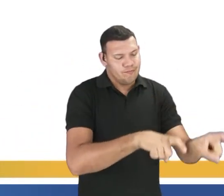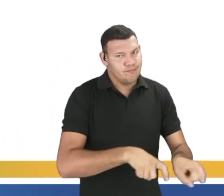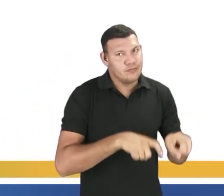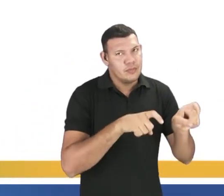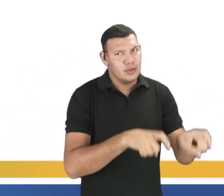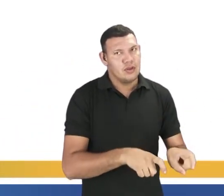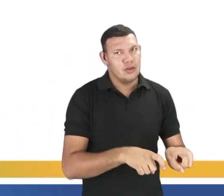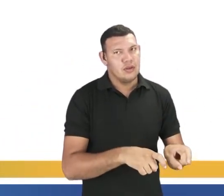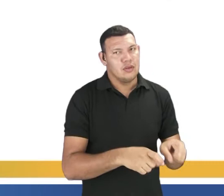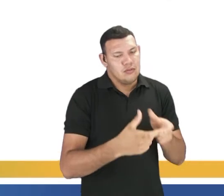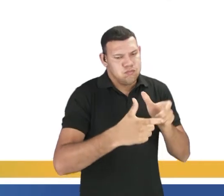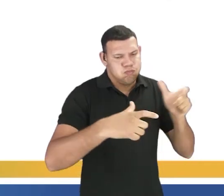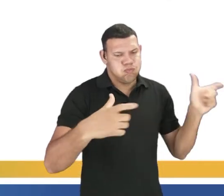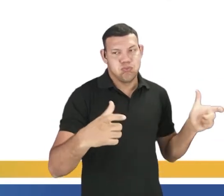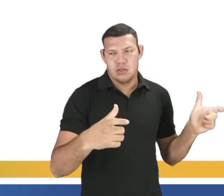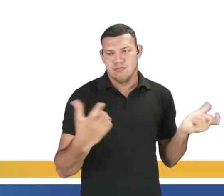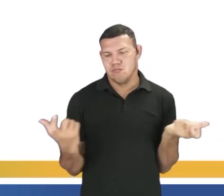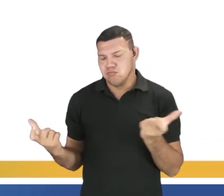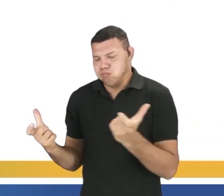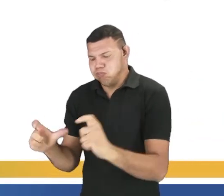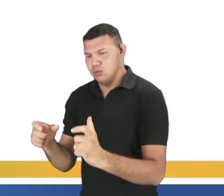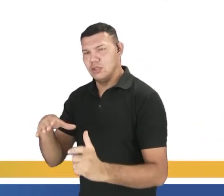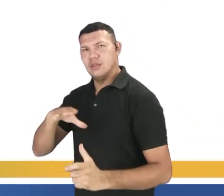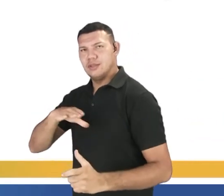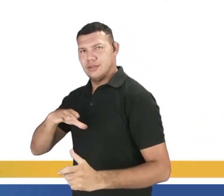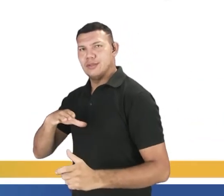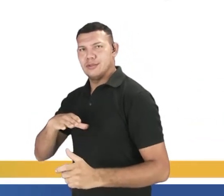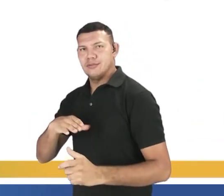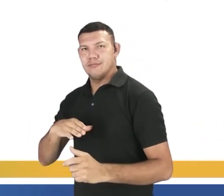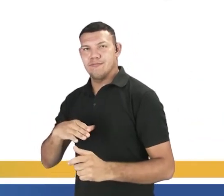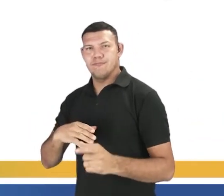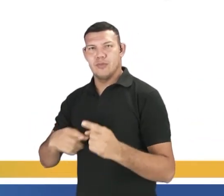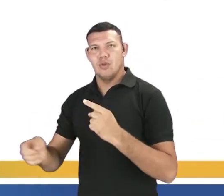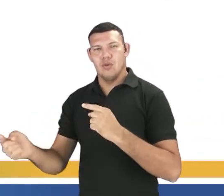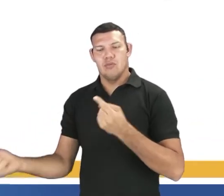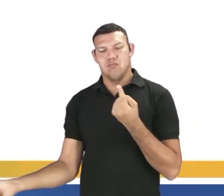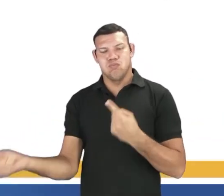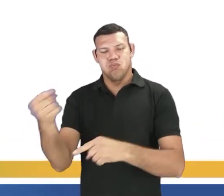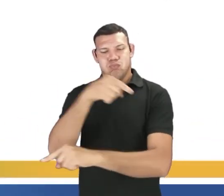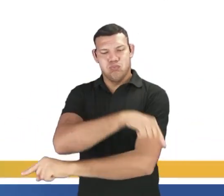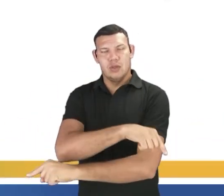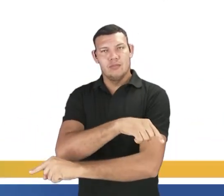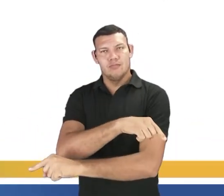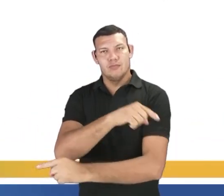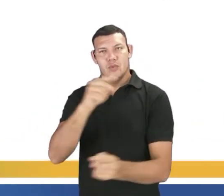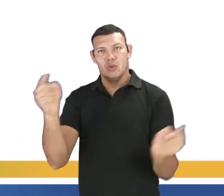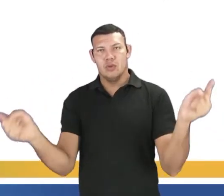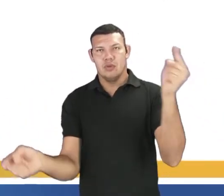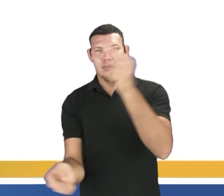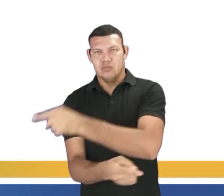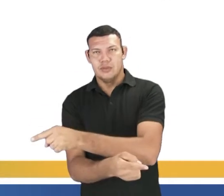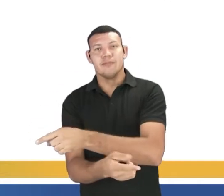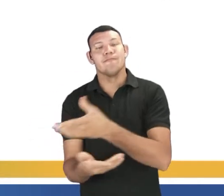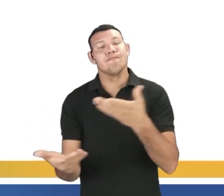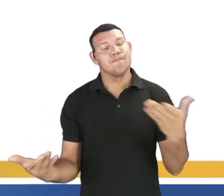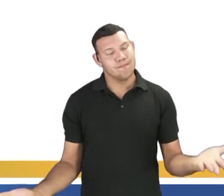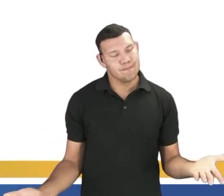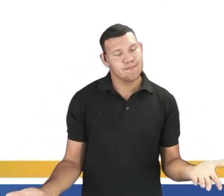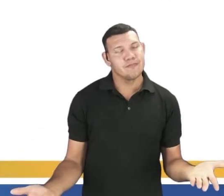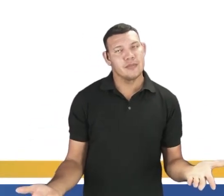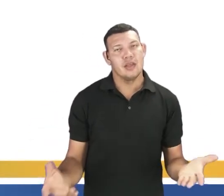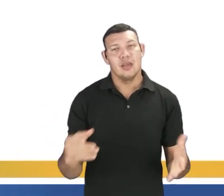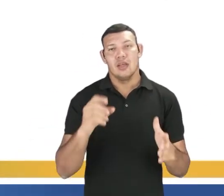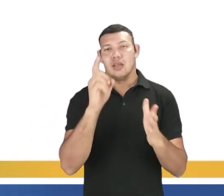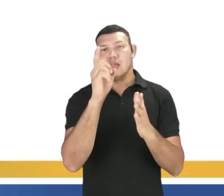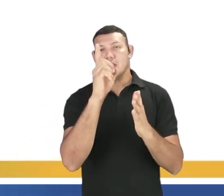rural era maior do que a população urbana, porém com o êxodo rural inverteu esses fatores. Veja que em 1960,